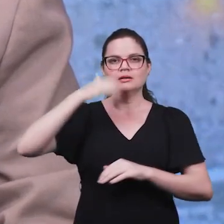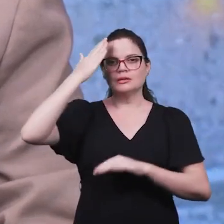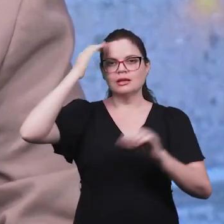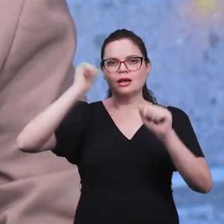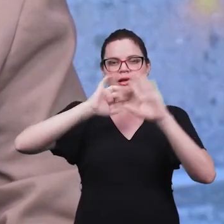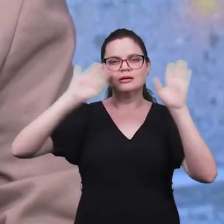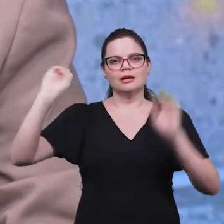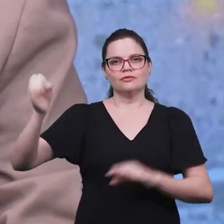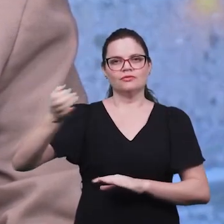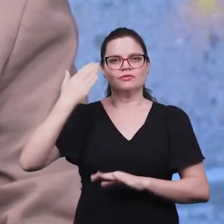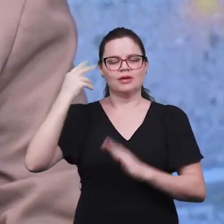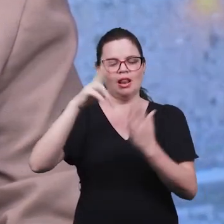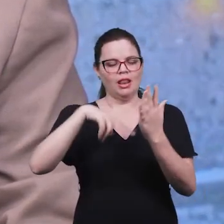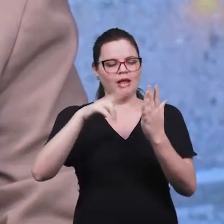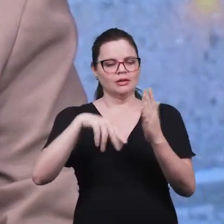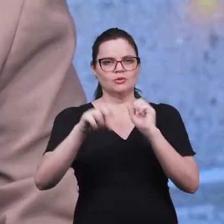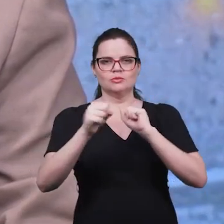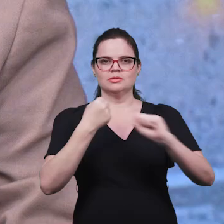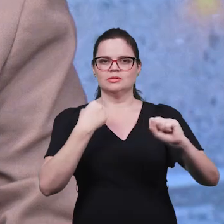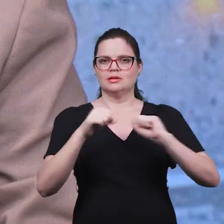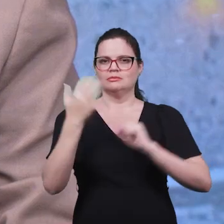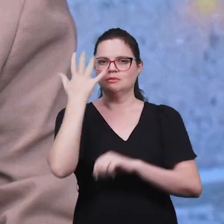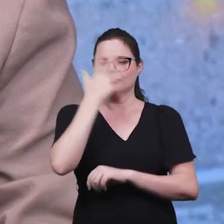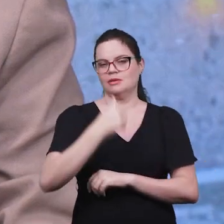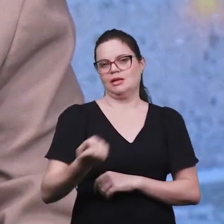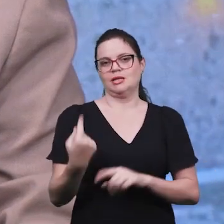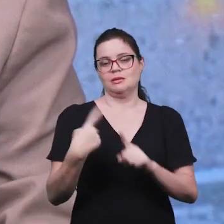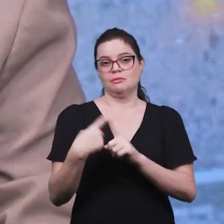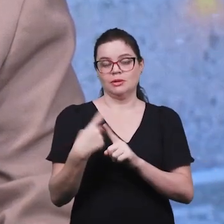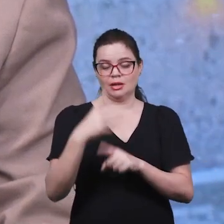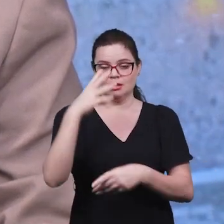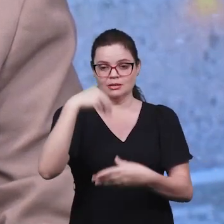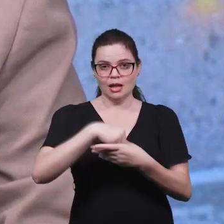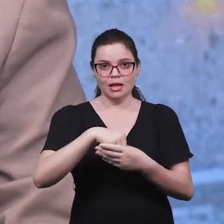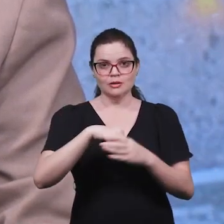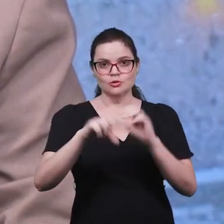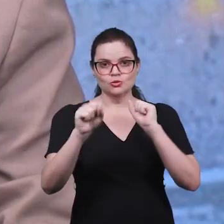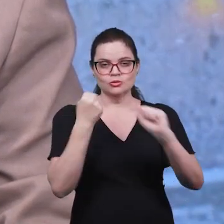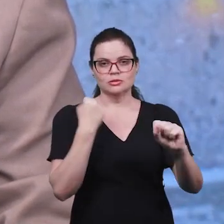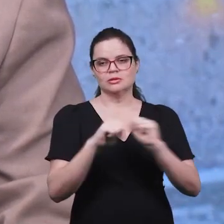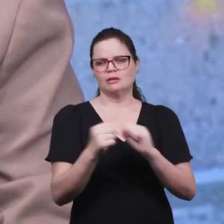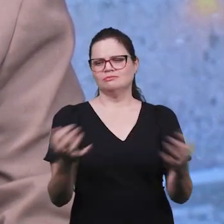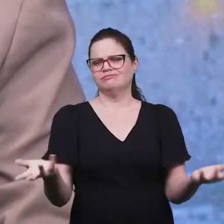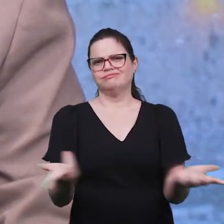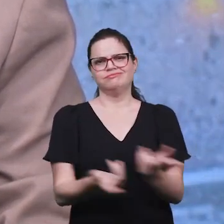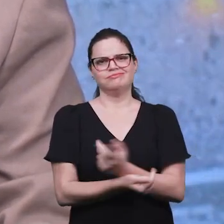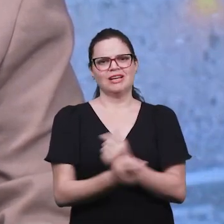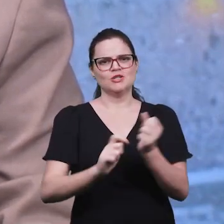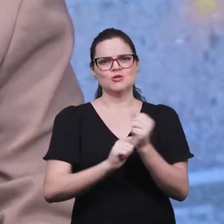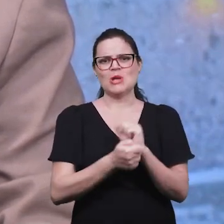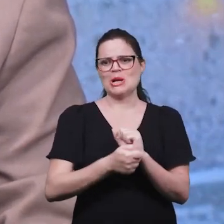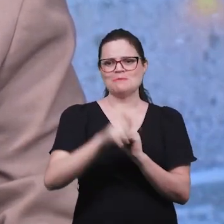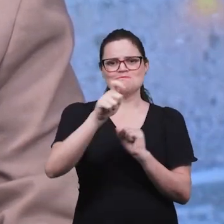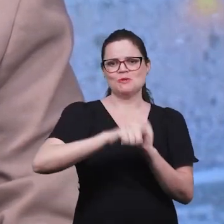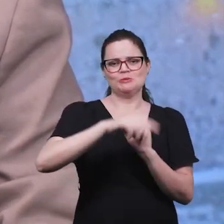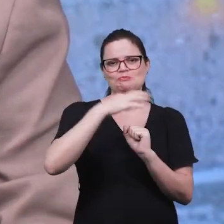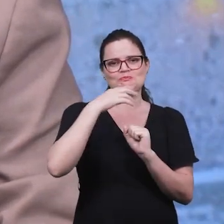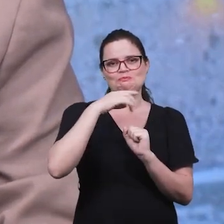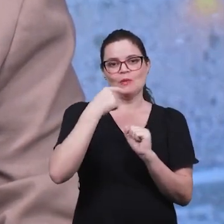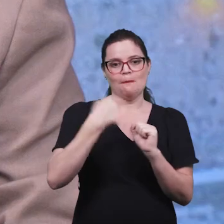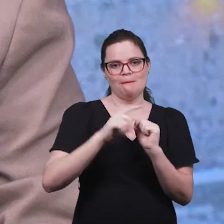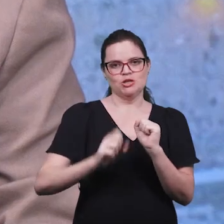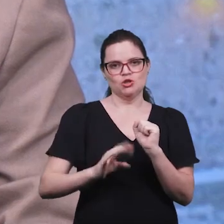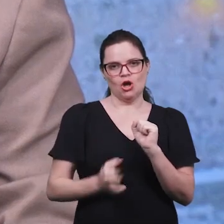possa te revelar a beleza que está no Salmo, que é uma riqueza que está oculta para muitos. O Salmo não é simplesmente